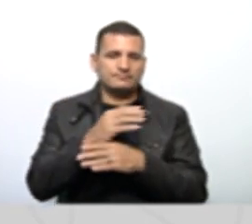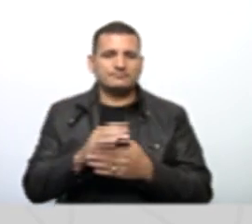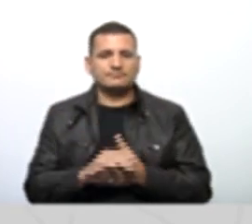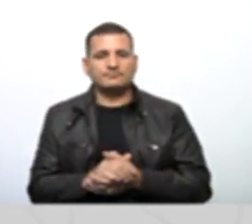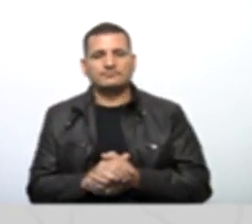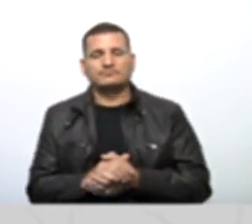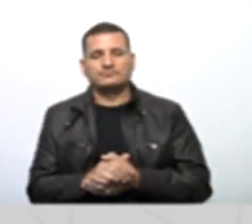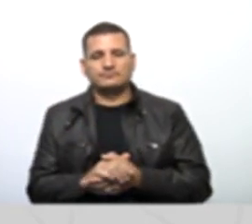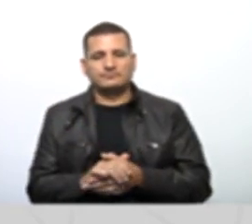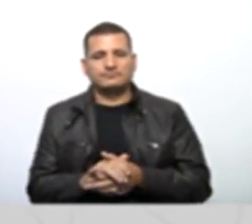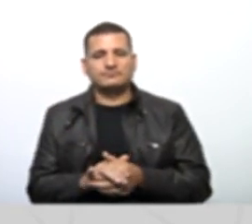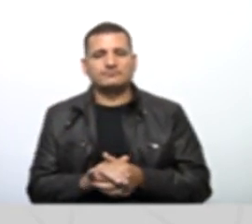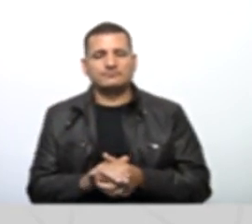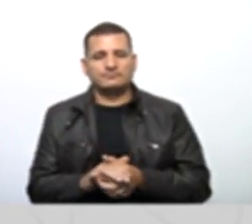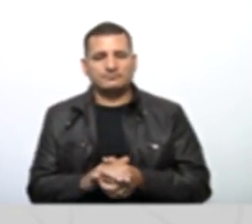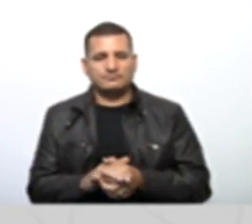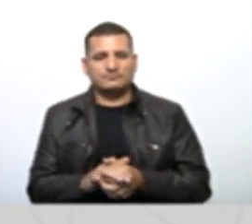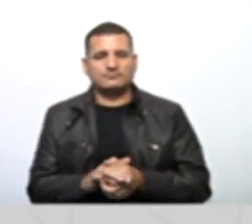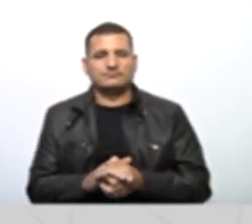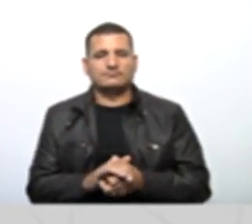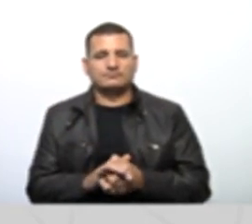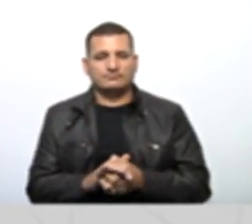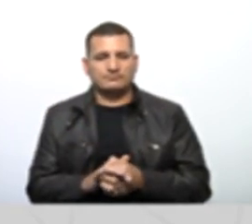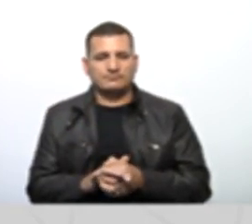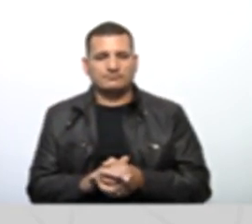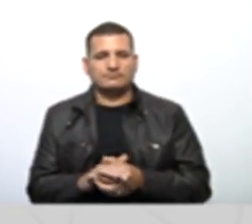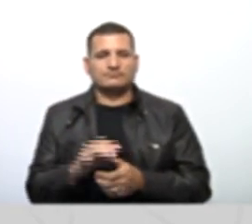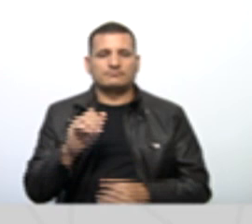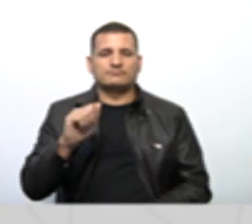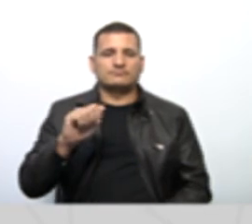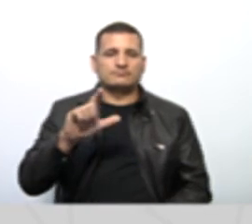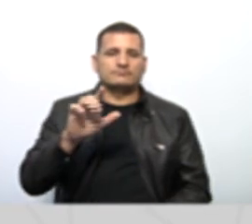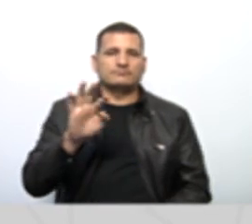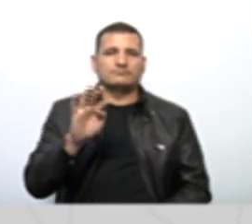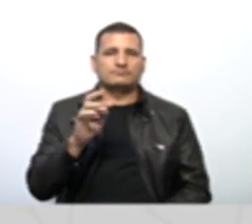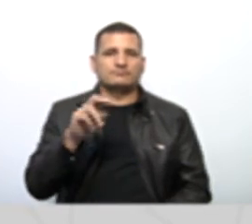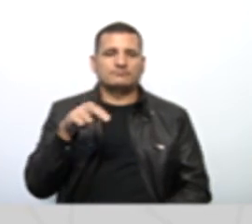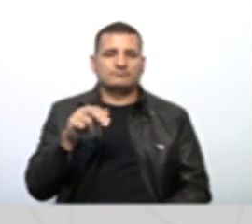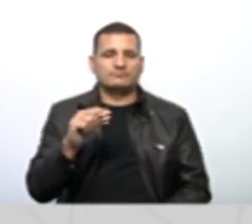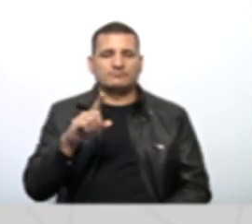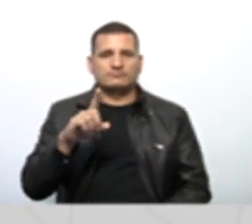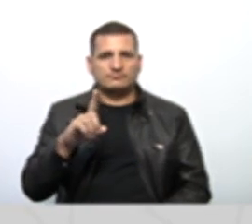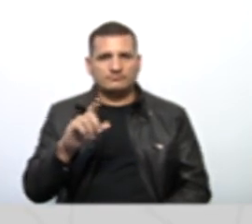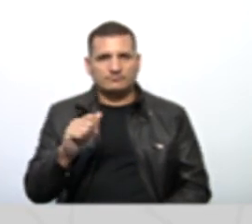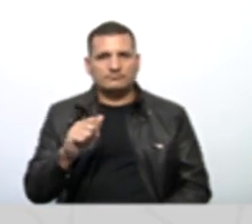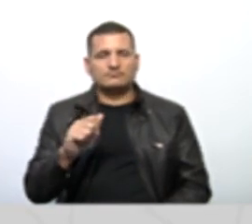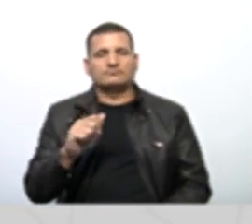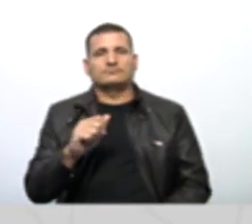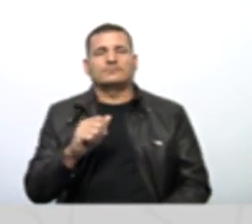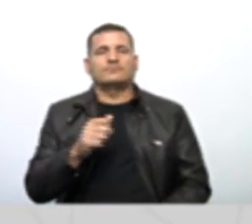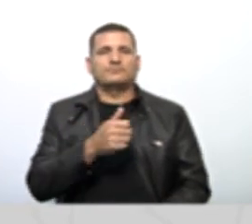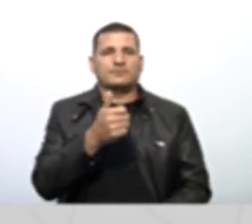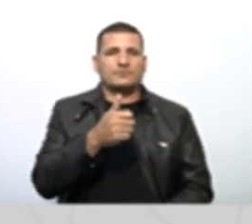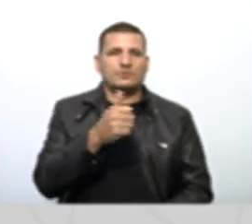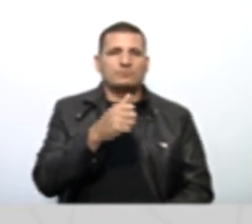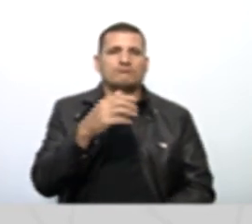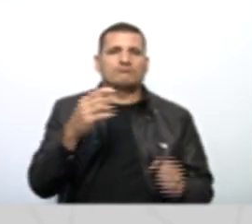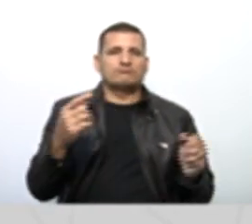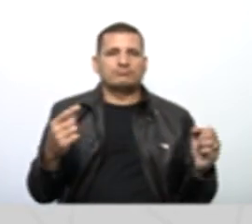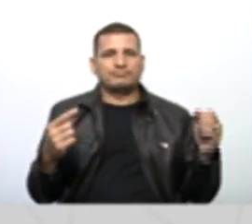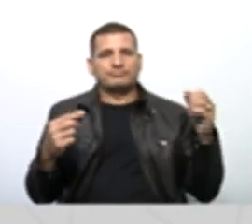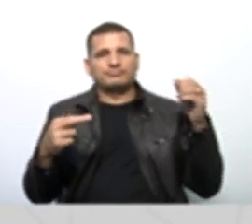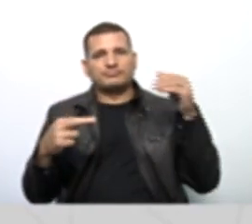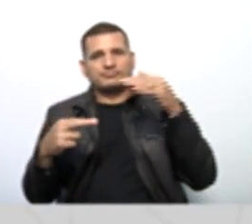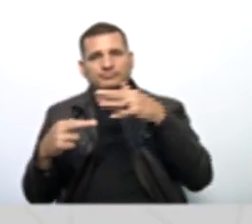escolhido é a forma alternada vamos conferir aí uma expectativa então resposta correta letras